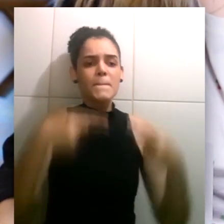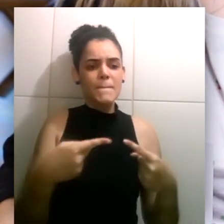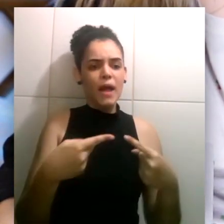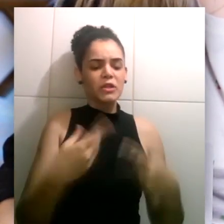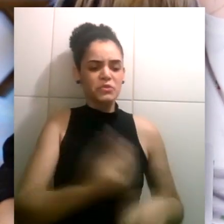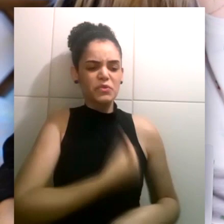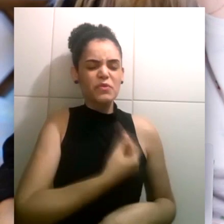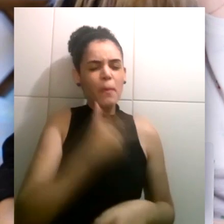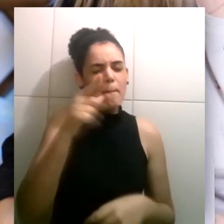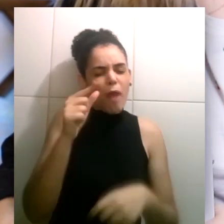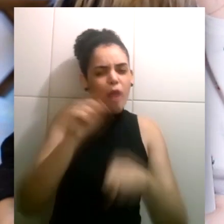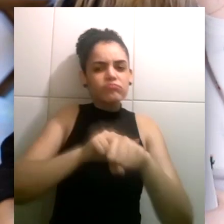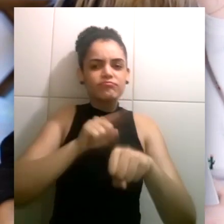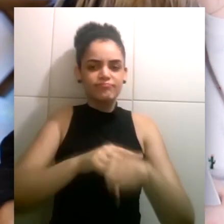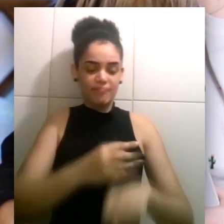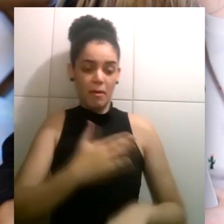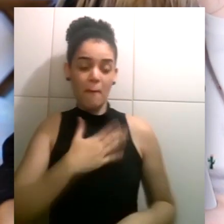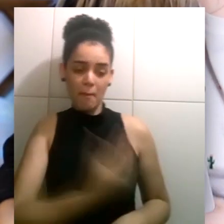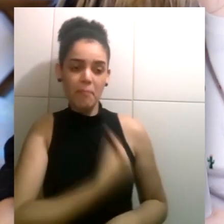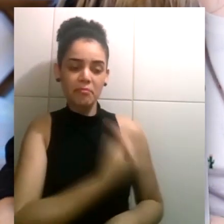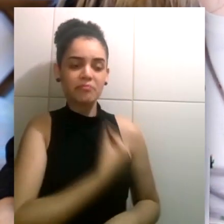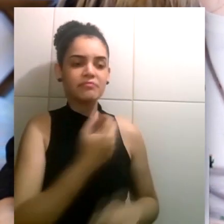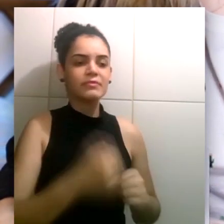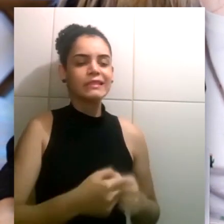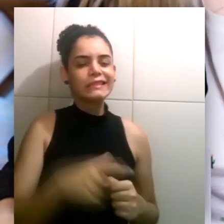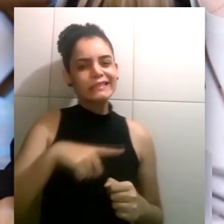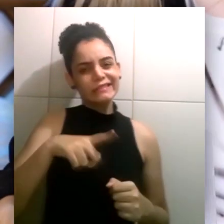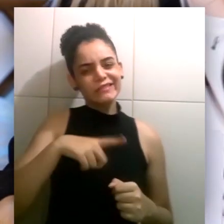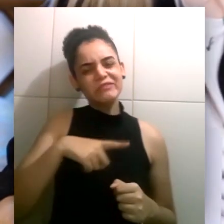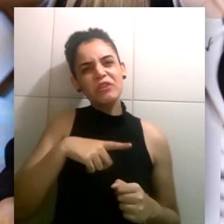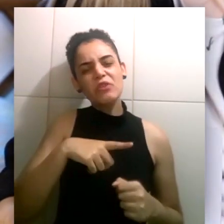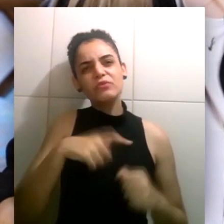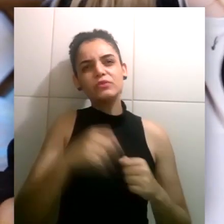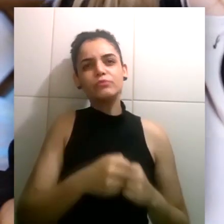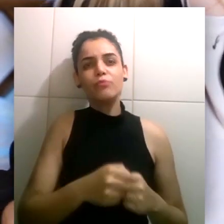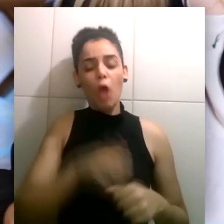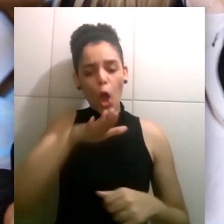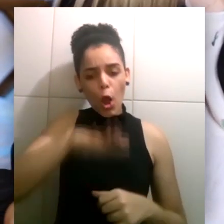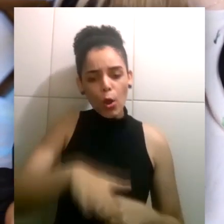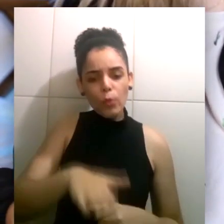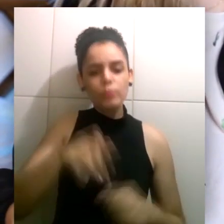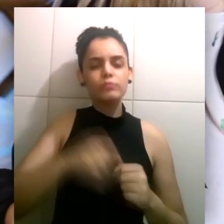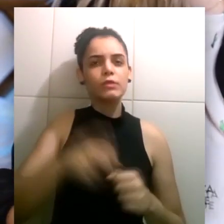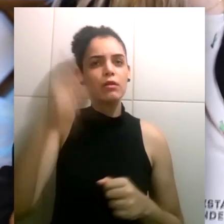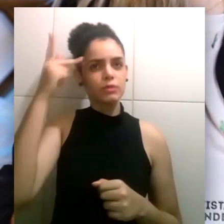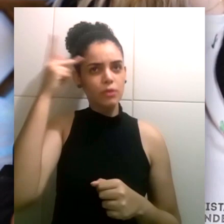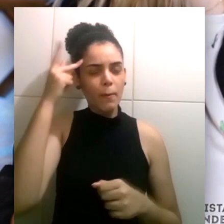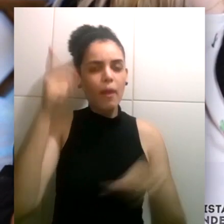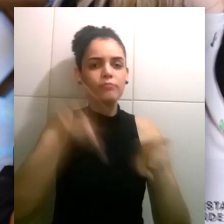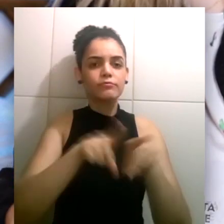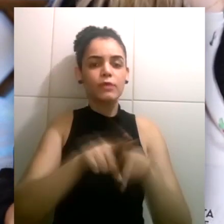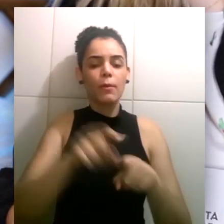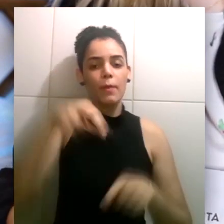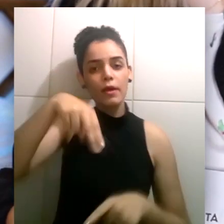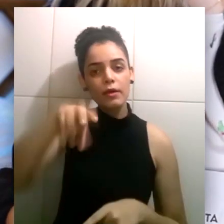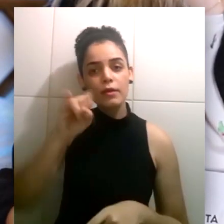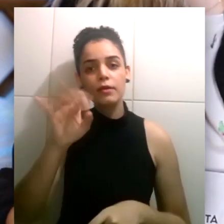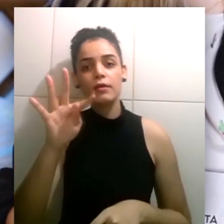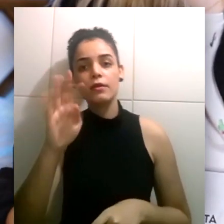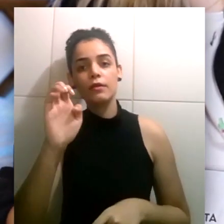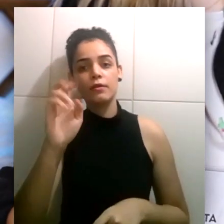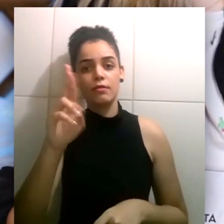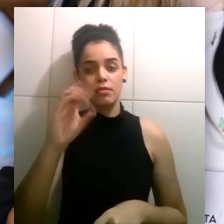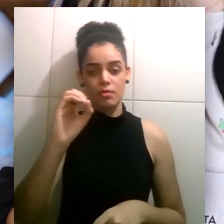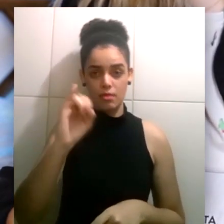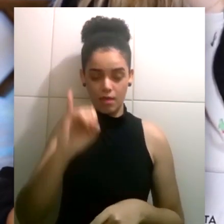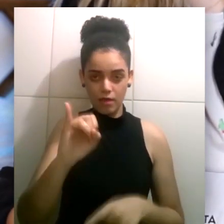poucos anos da minha vida lá. Passei alguns anos da minha infância em São Paulo, alguns em Niterói, depois de volta em Campinas,